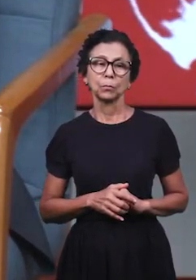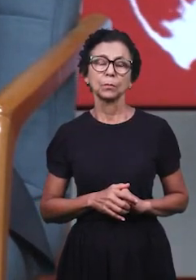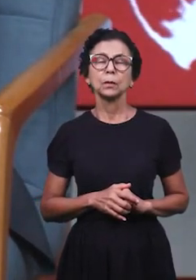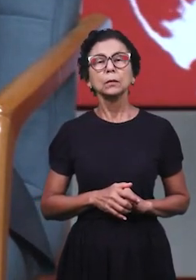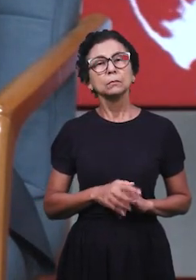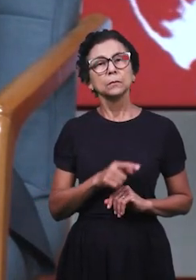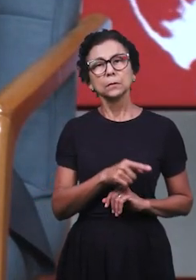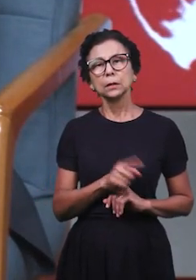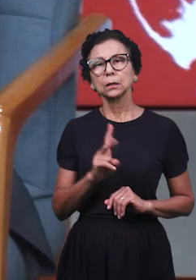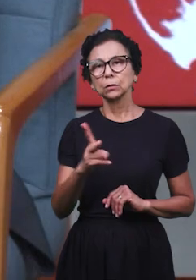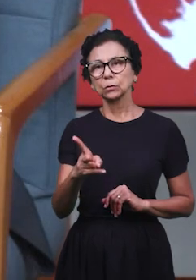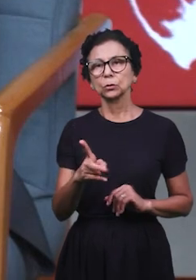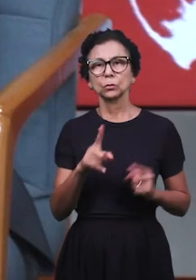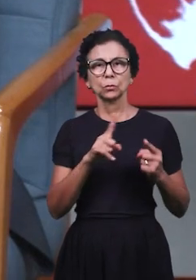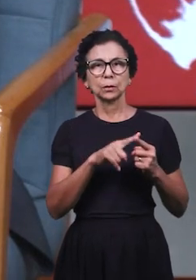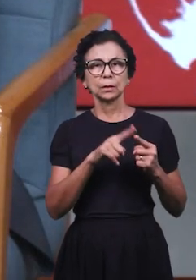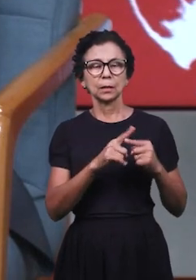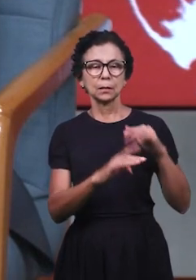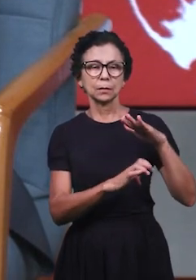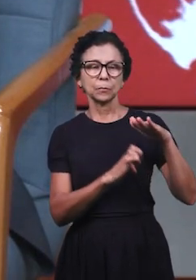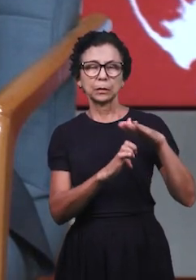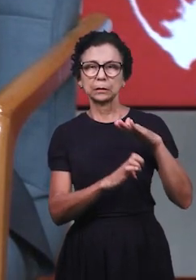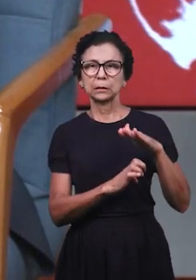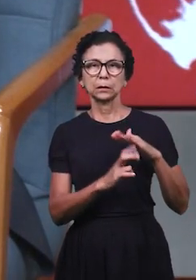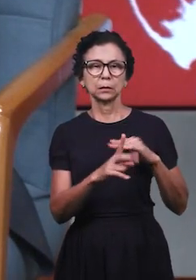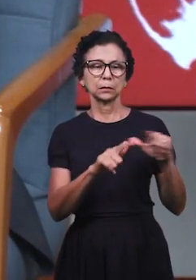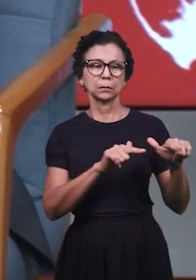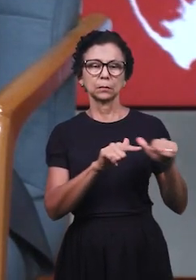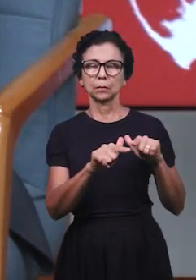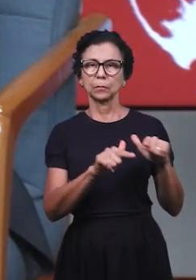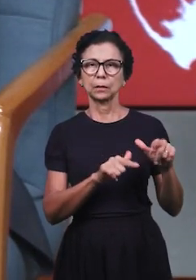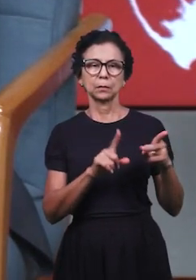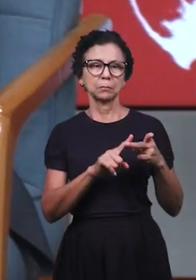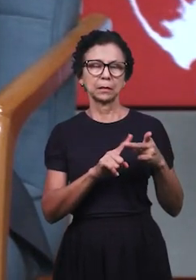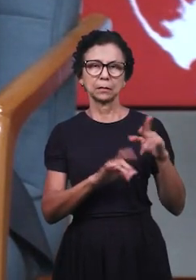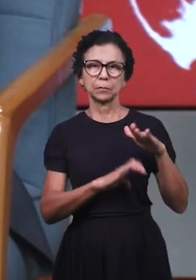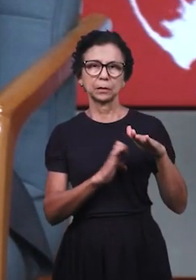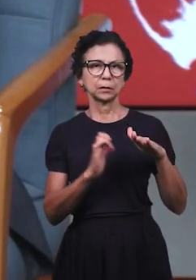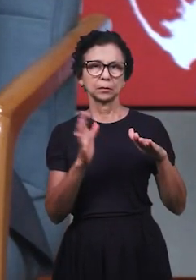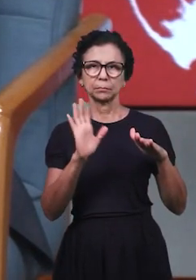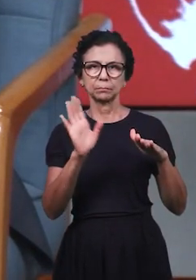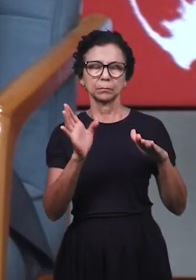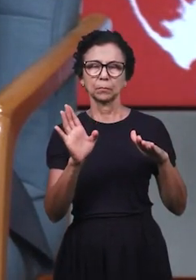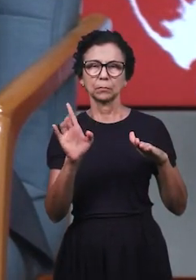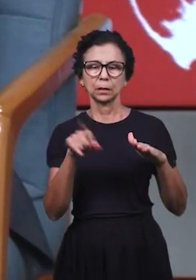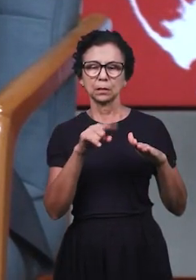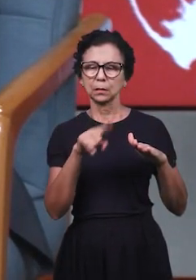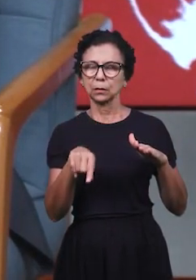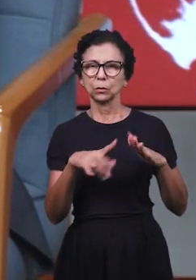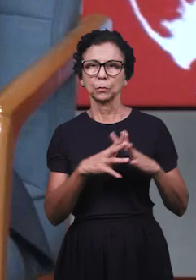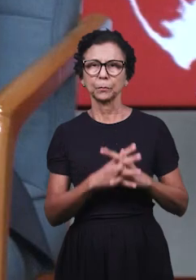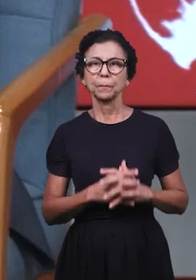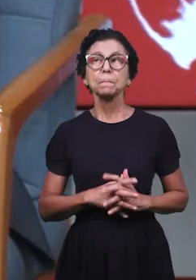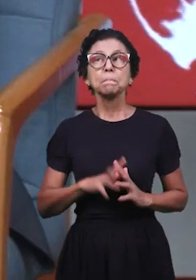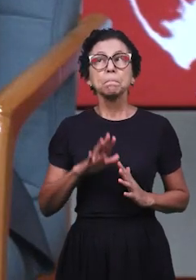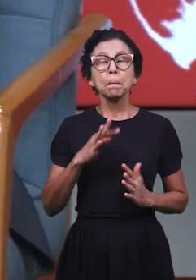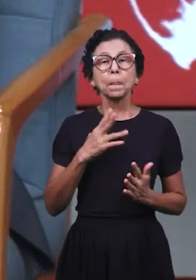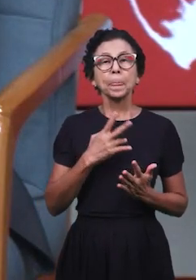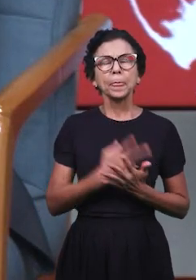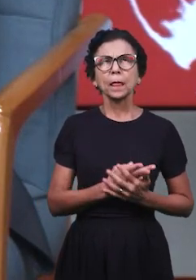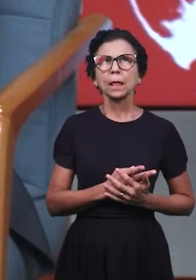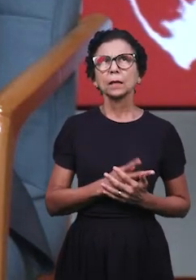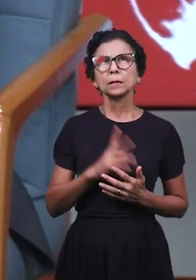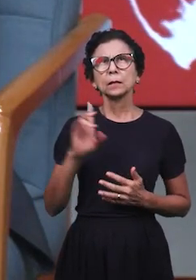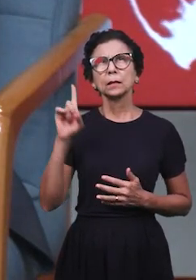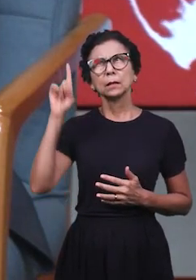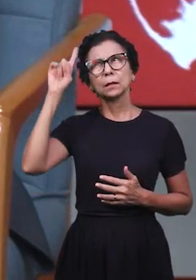Continuou no lugar onde ela estava trabalhando, não saiu. Ela ia para outra empresa. 2 meses depois, ou 2 ou